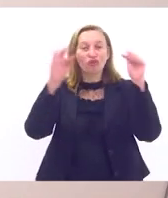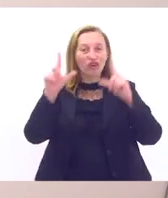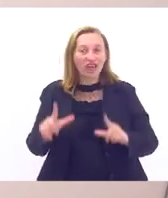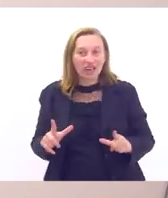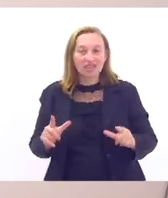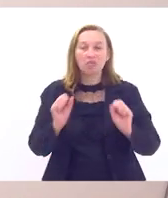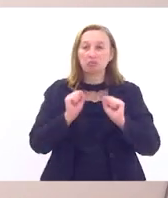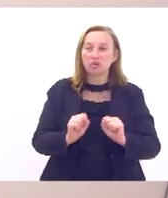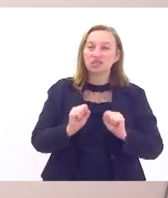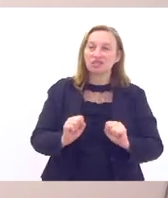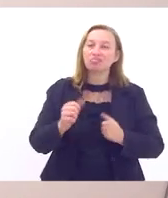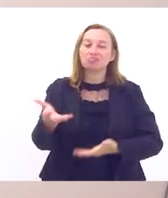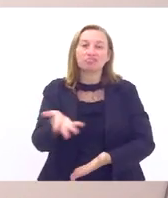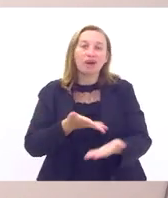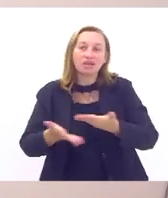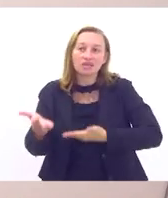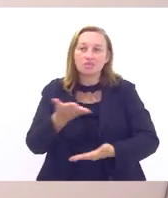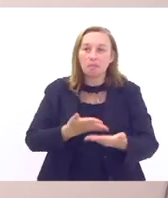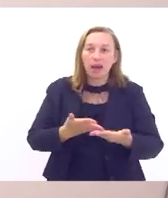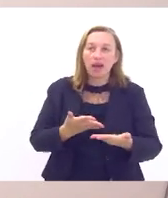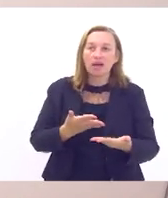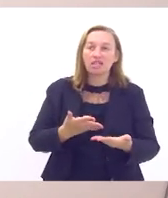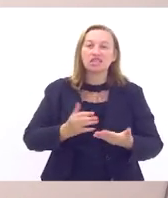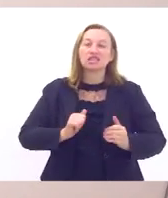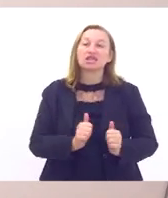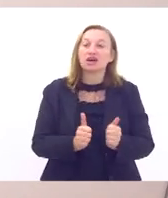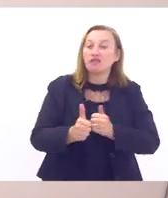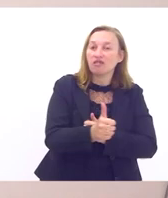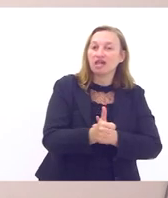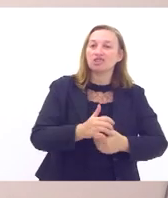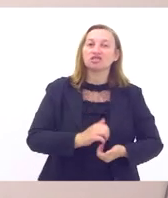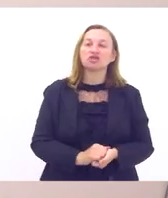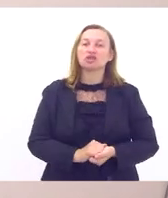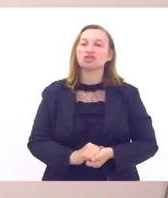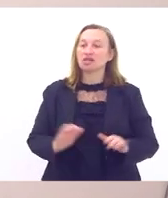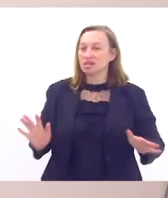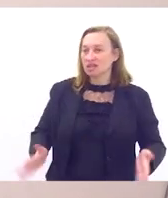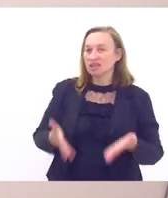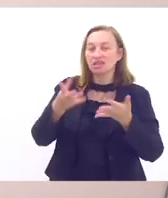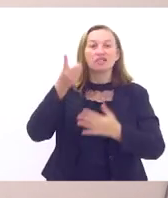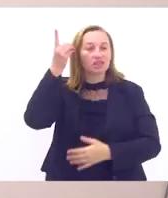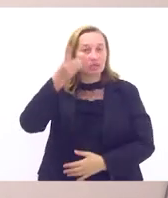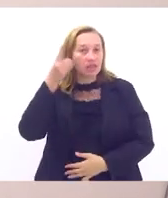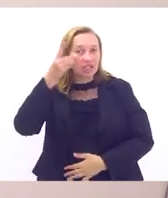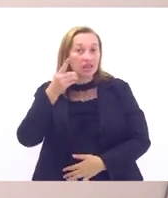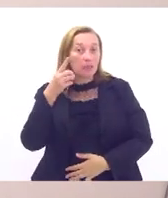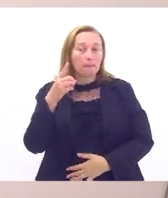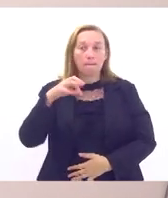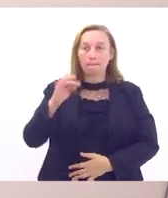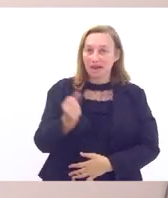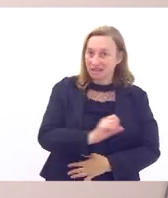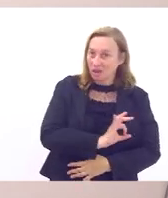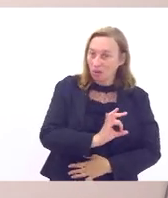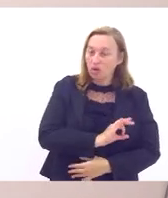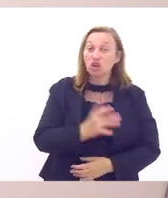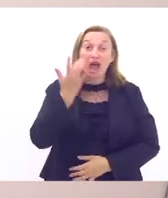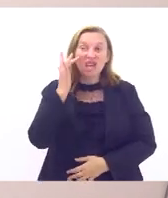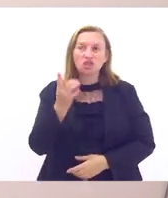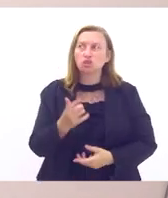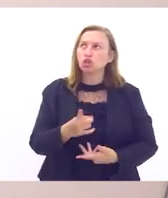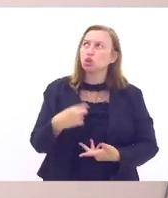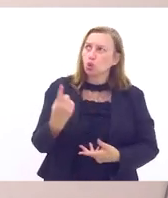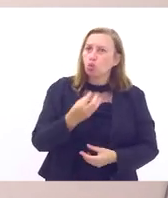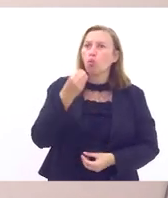podendo participar dessa frente, iniciativa da deputada Marta, e acho que a gente